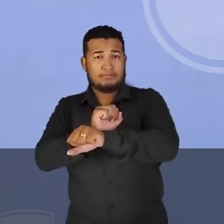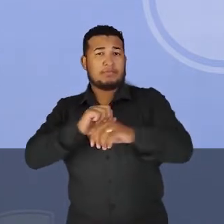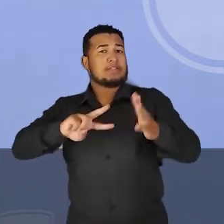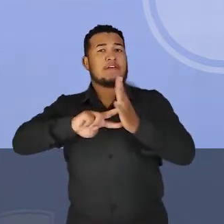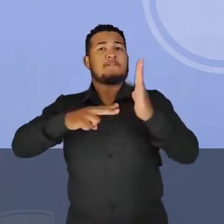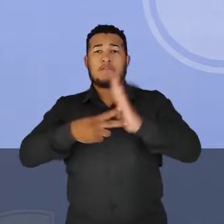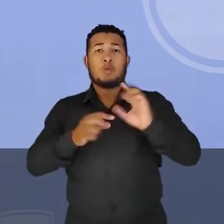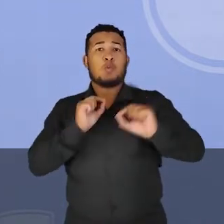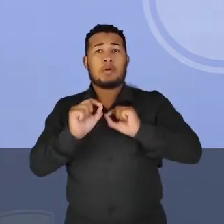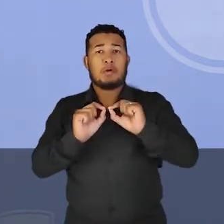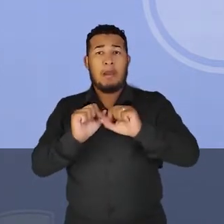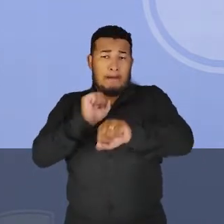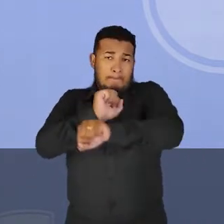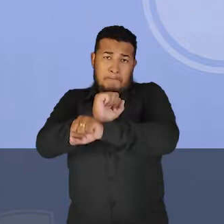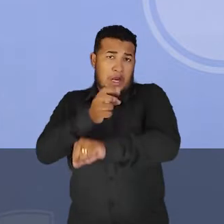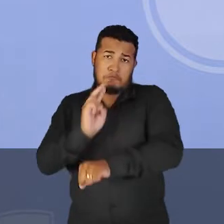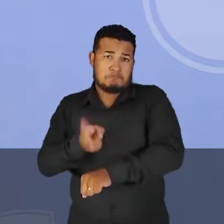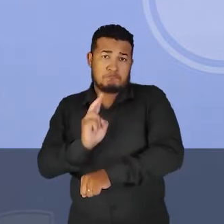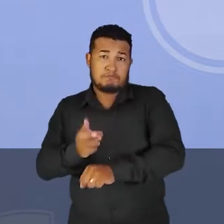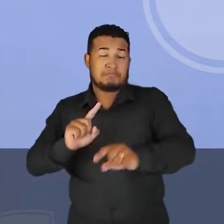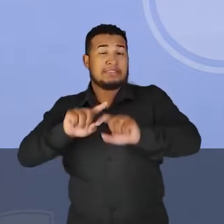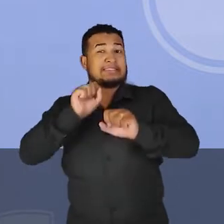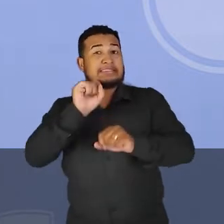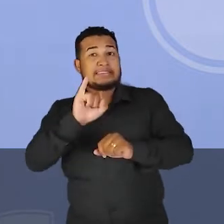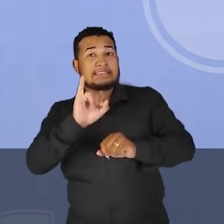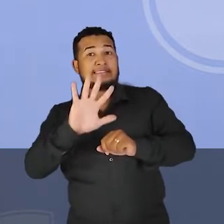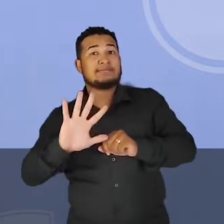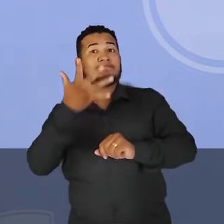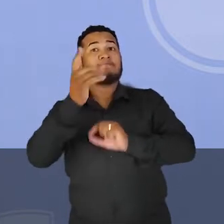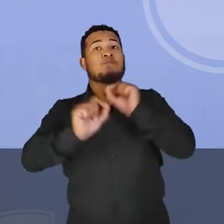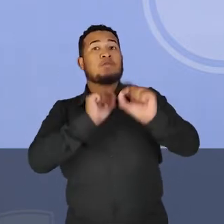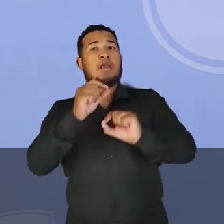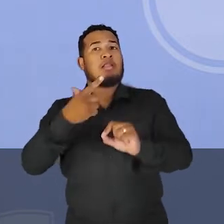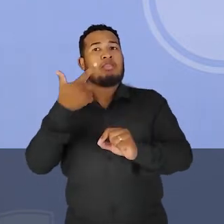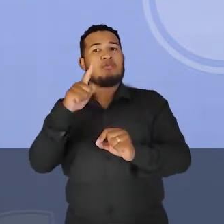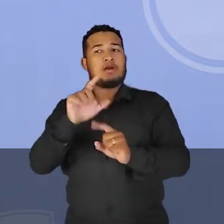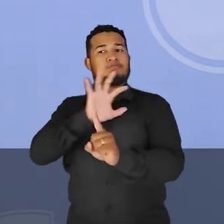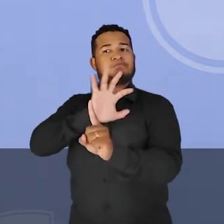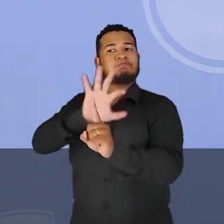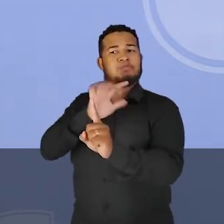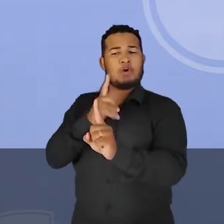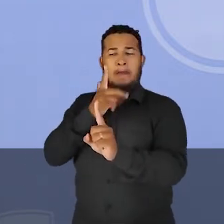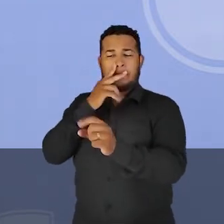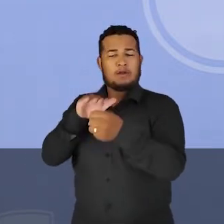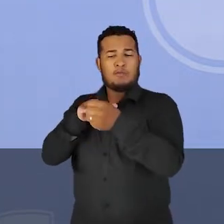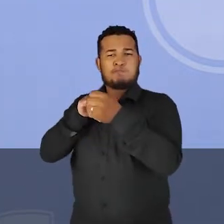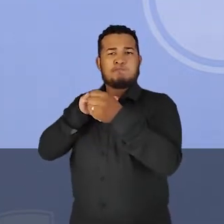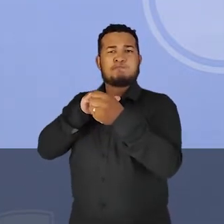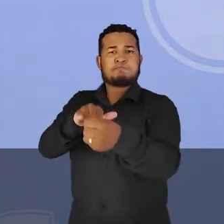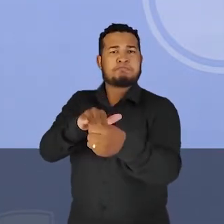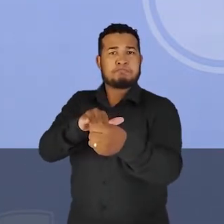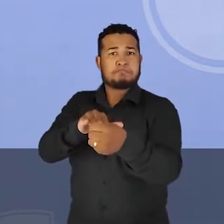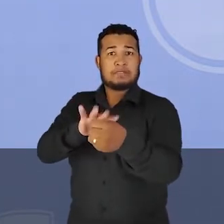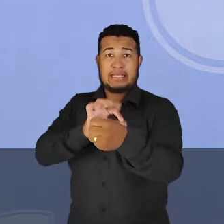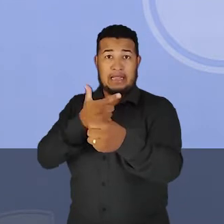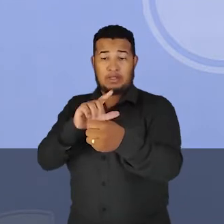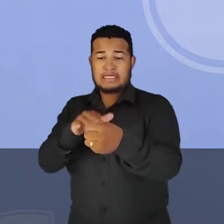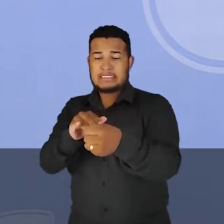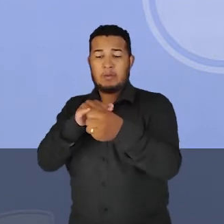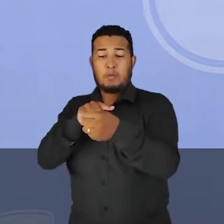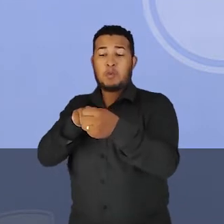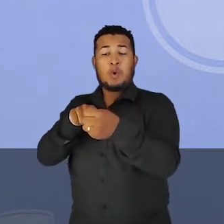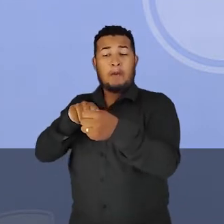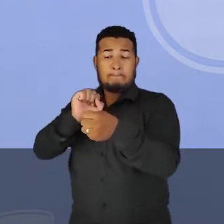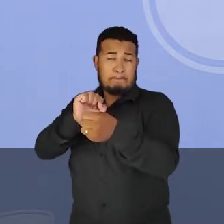vai continuar parado, desde que não haja nenhum agente externo atuando sobre ele. Isso se